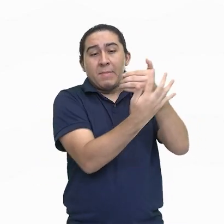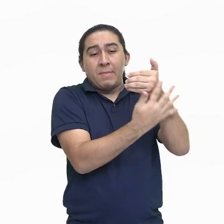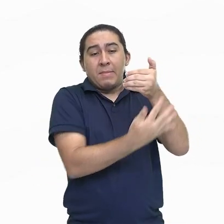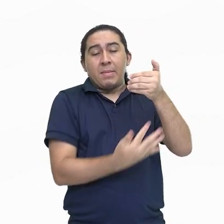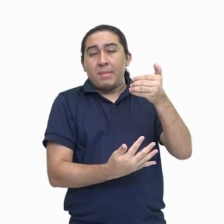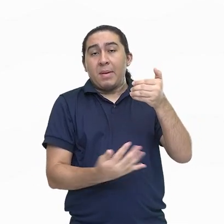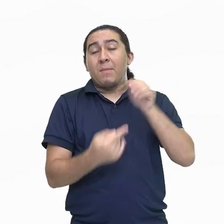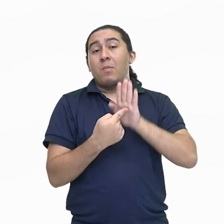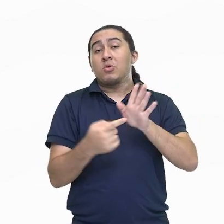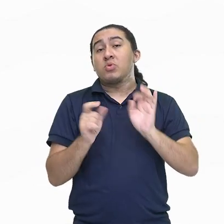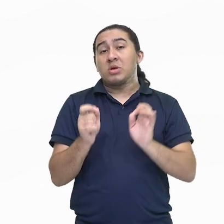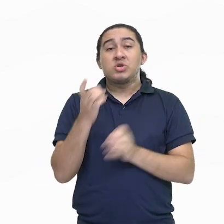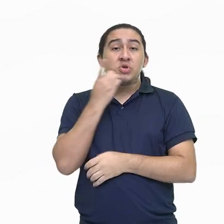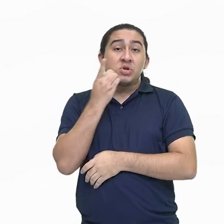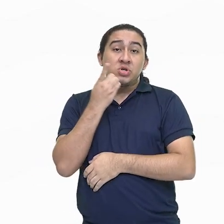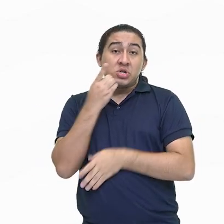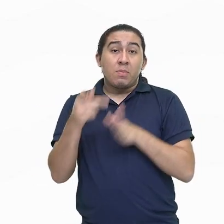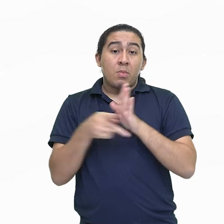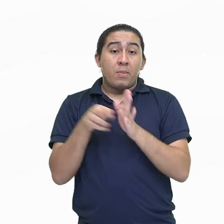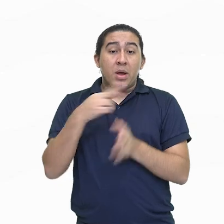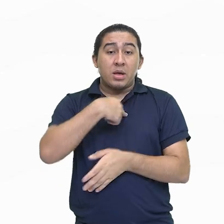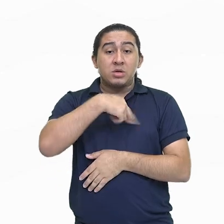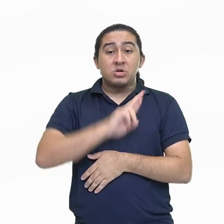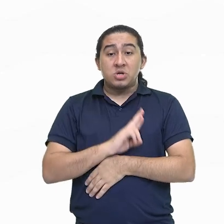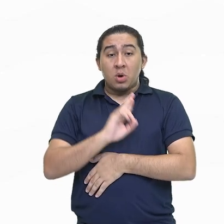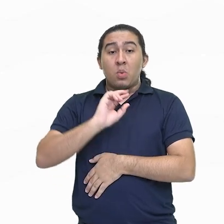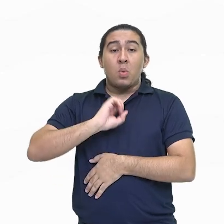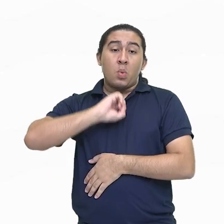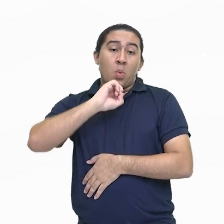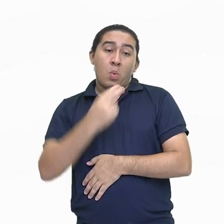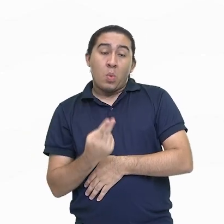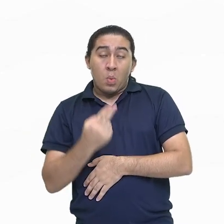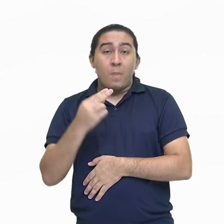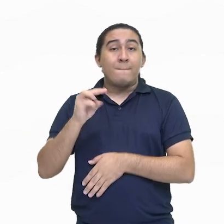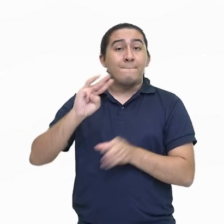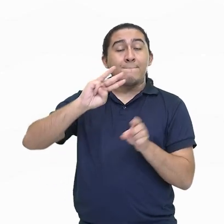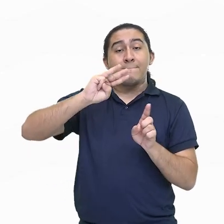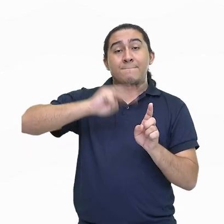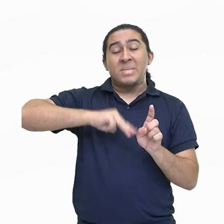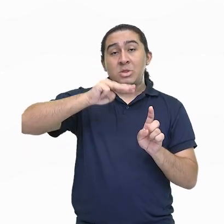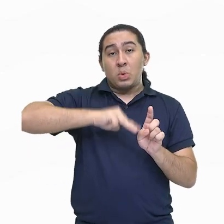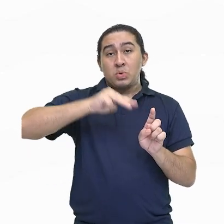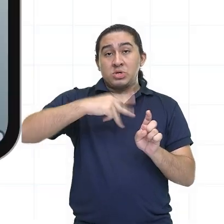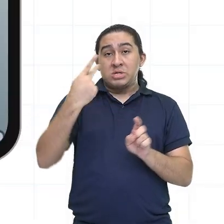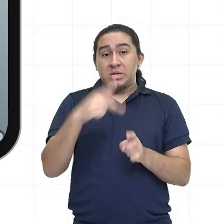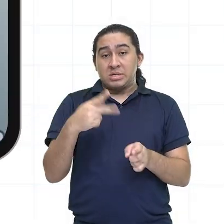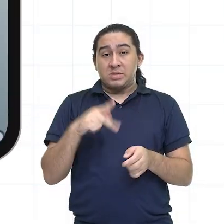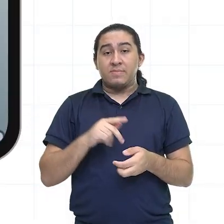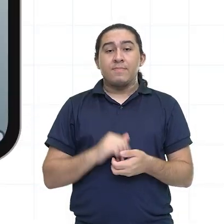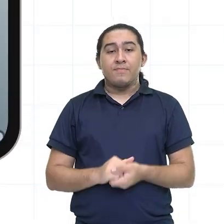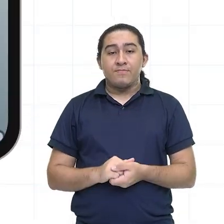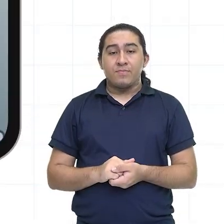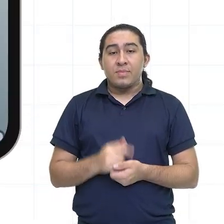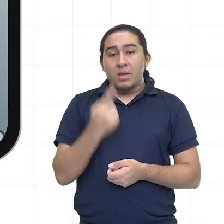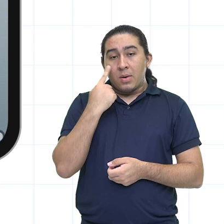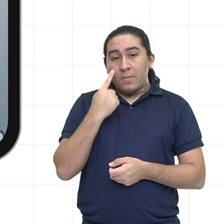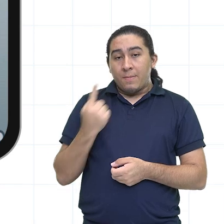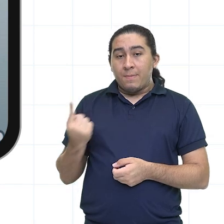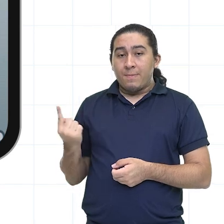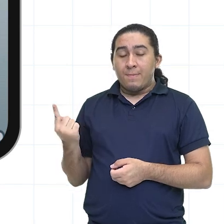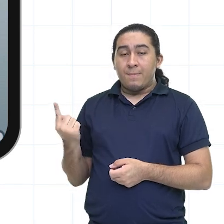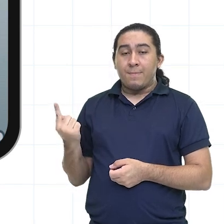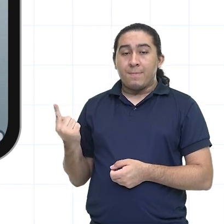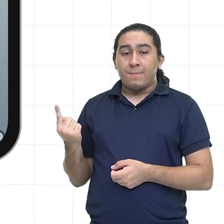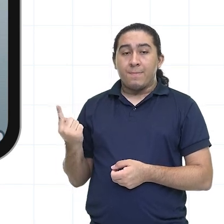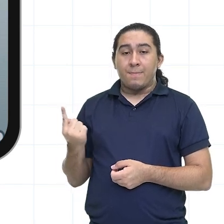cenas do cotidiano, da religião ou da mitologia. Então, nós vamos ver agora as